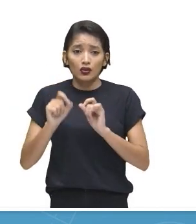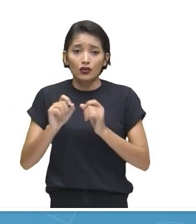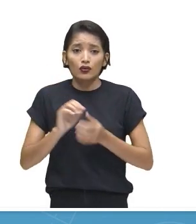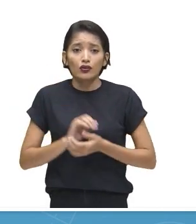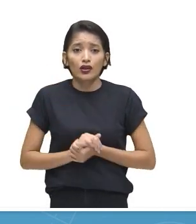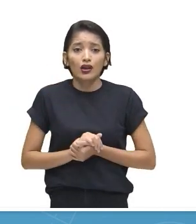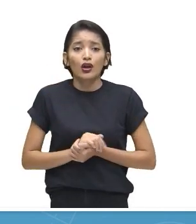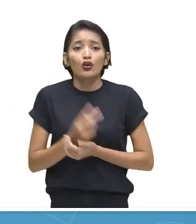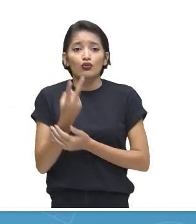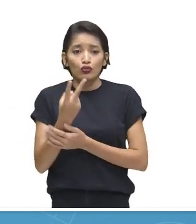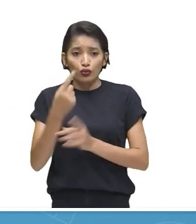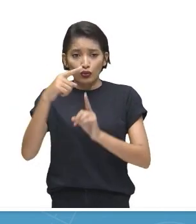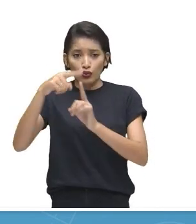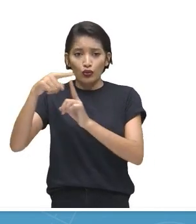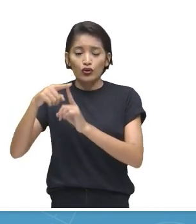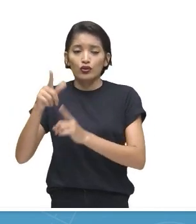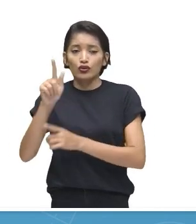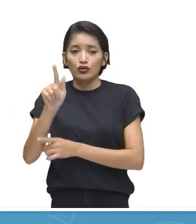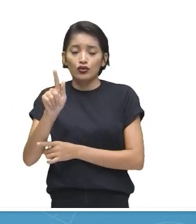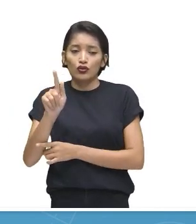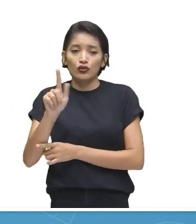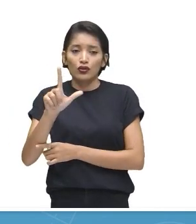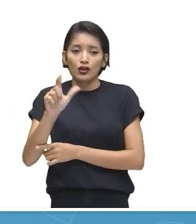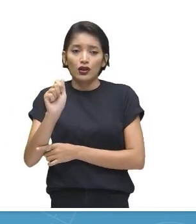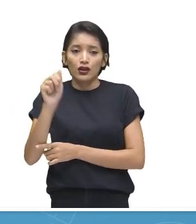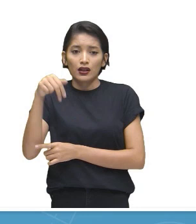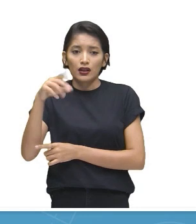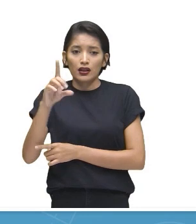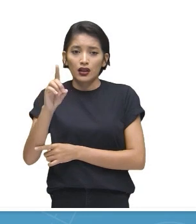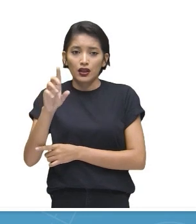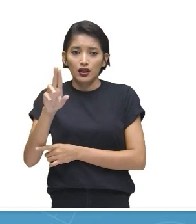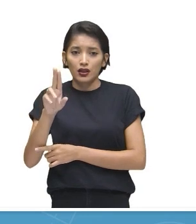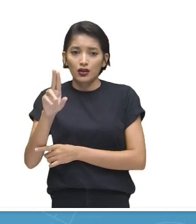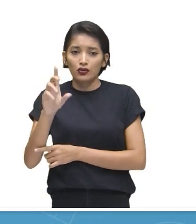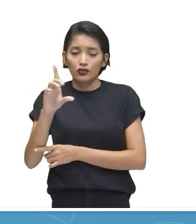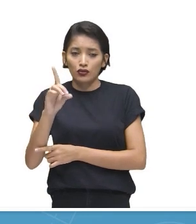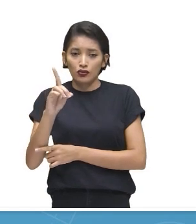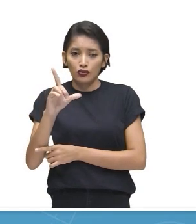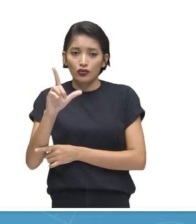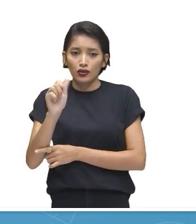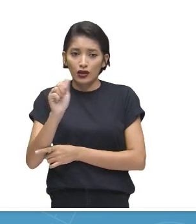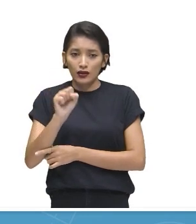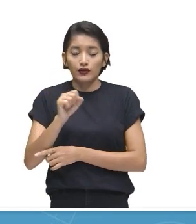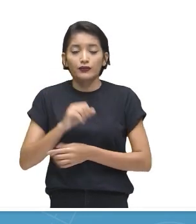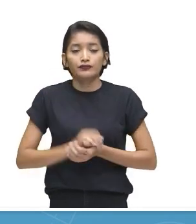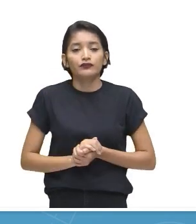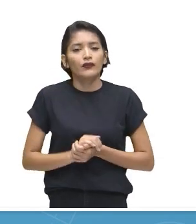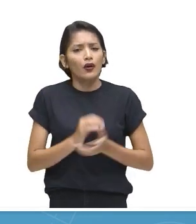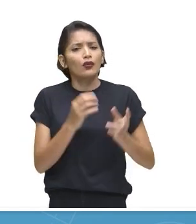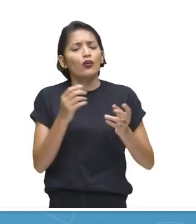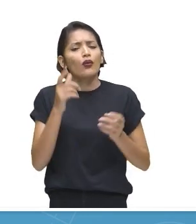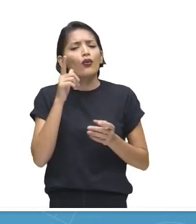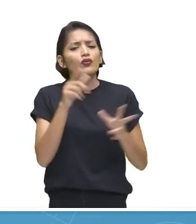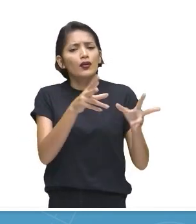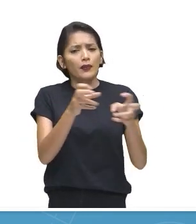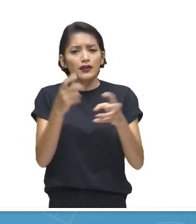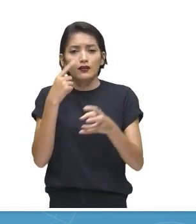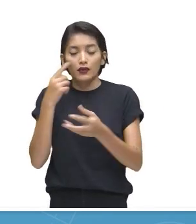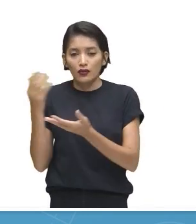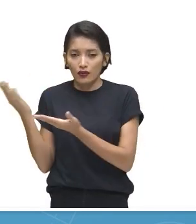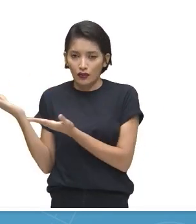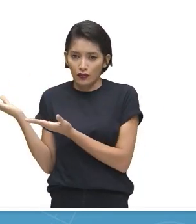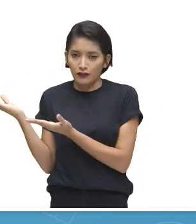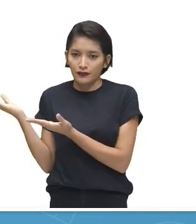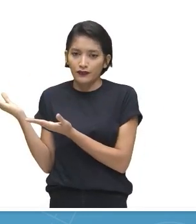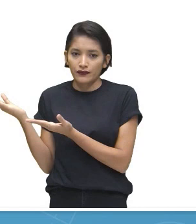sudoríparas e sebáceas, além de folículos pilosos. Todos eles a gente consegue observar aqui, ó. Essa aqui, então, é a camada